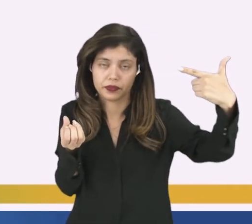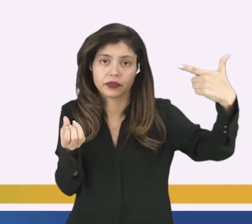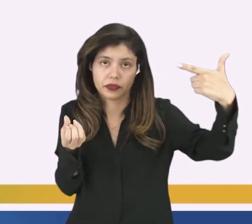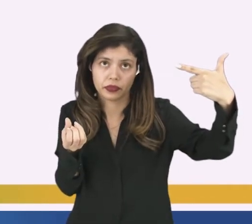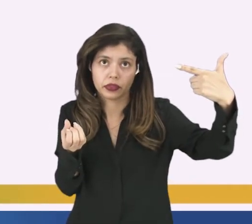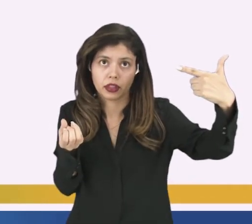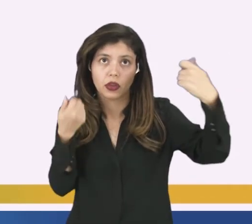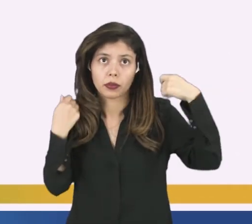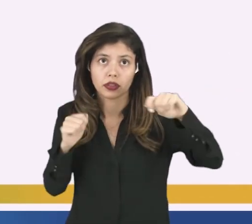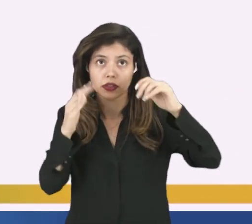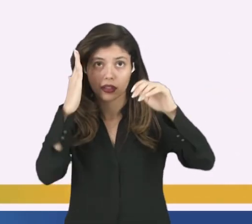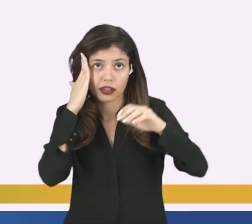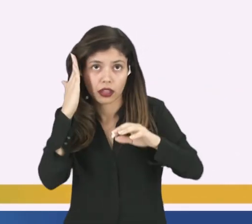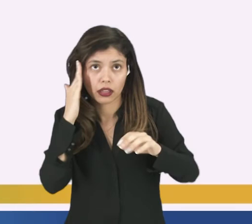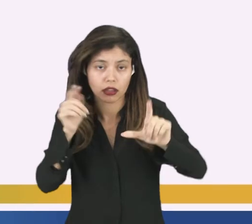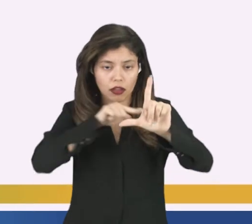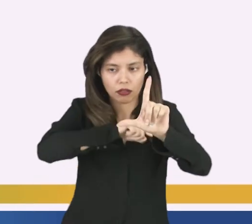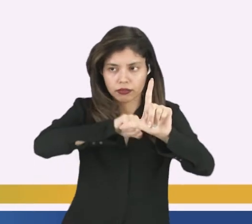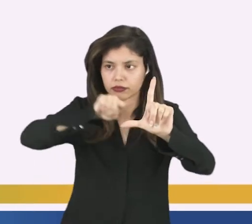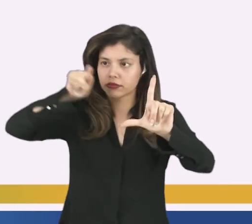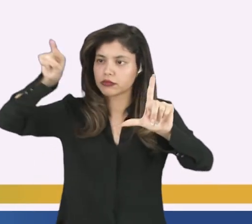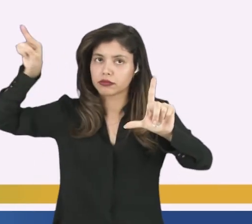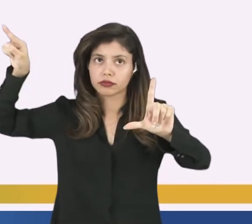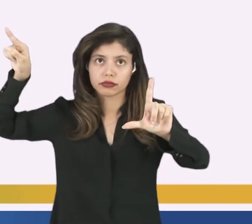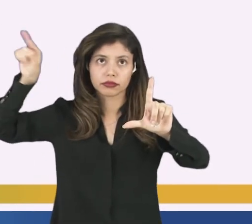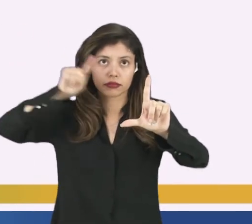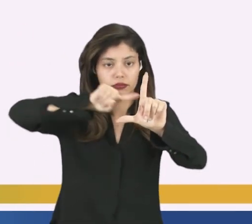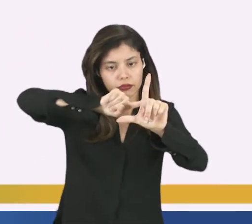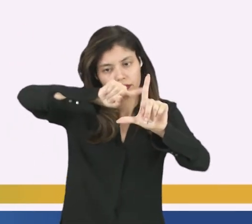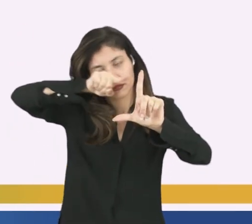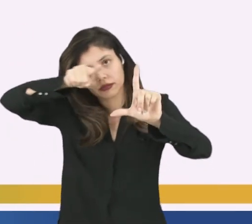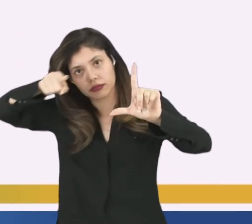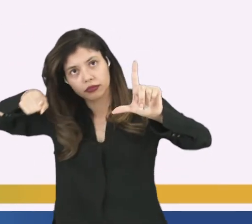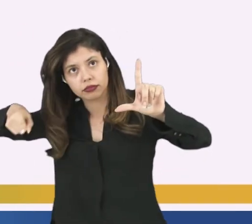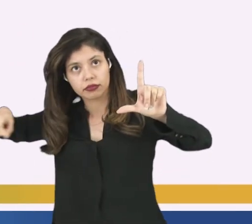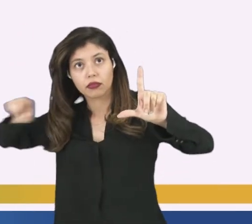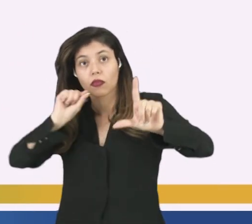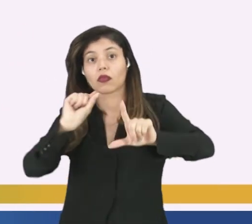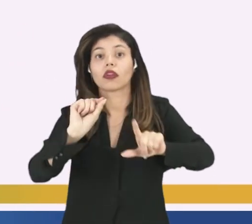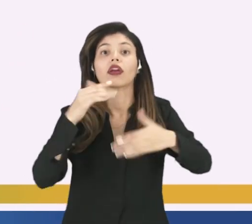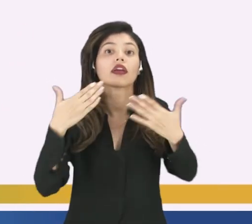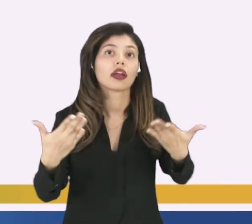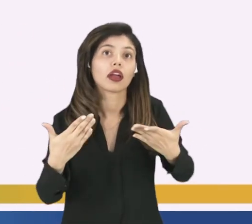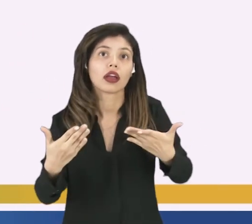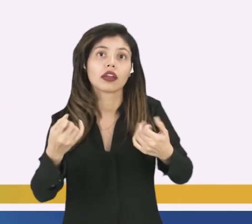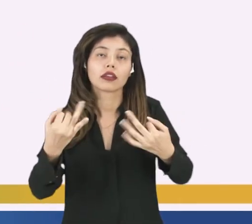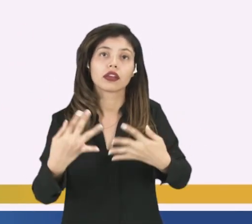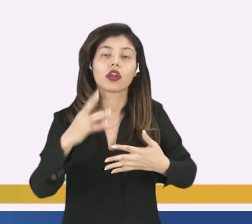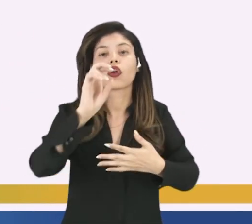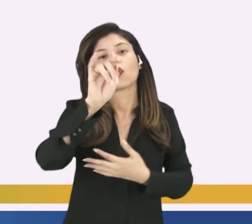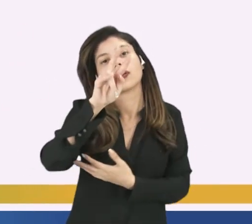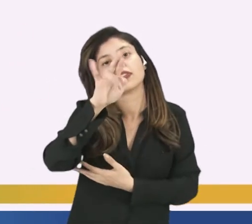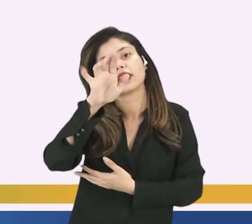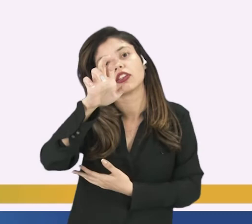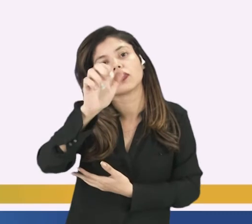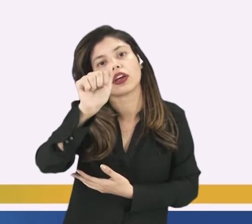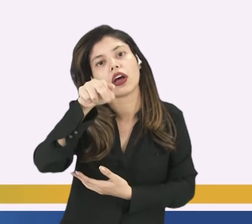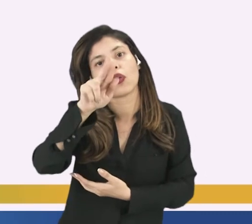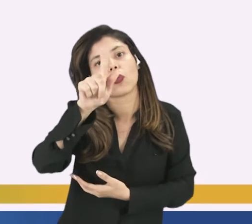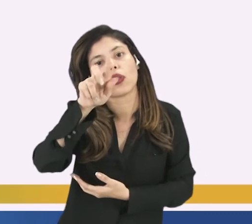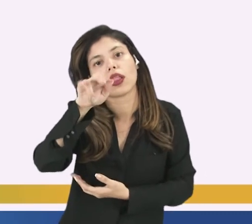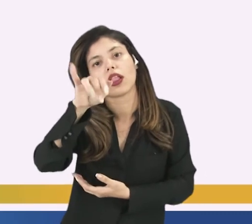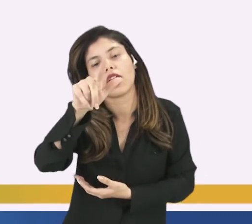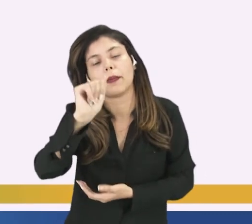12, correto? Então, eu tenho que entender que a equação dessa reta aqui, ó, é o que a gente está querendo em relação ao